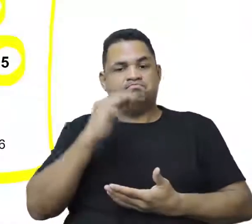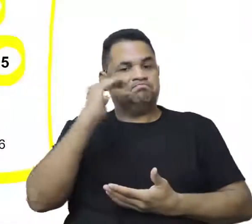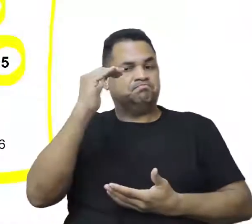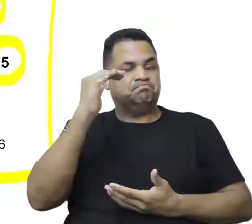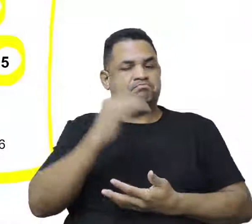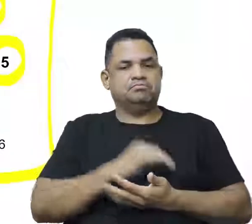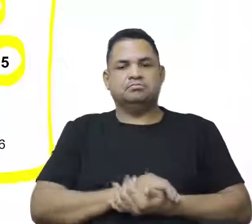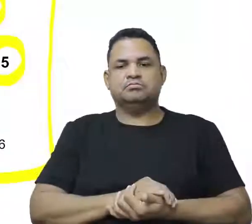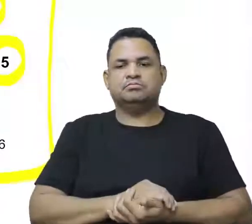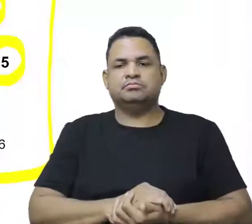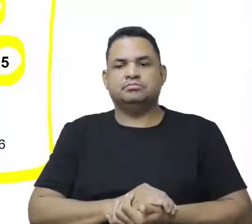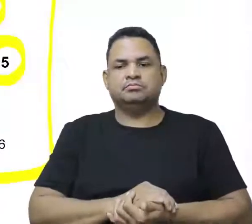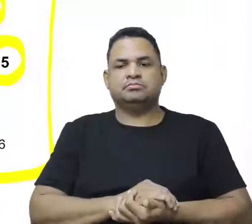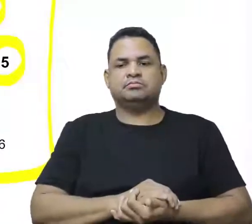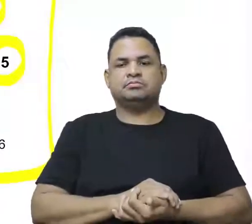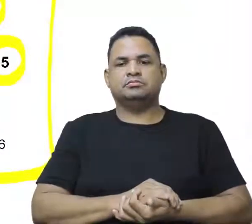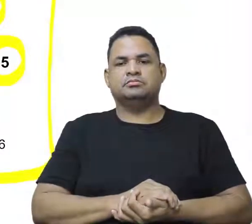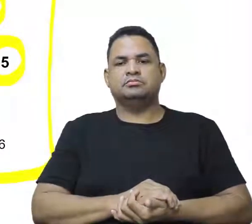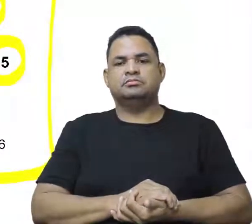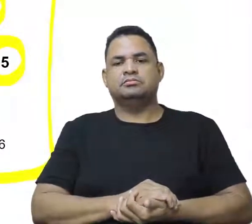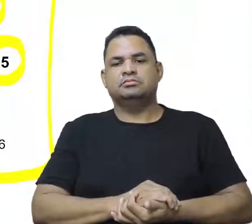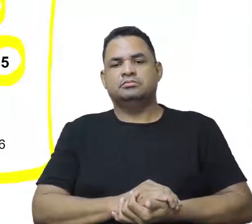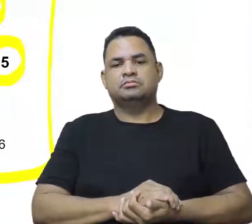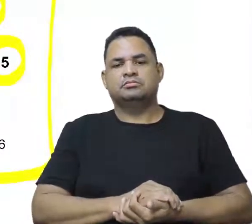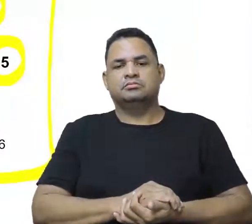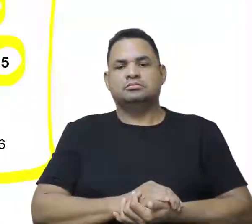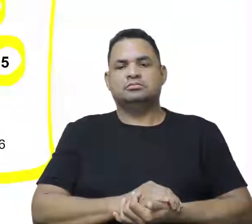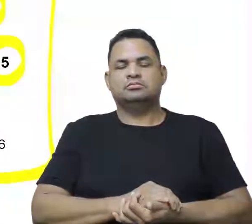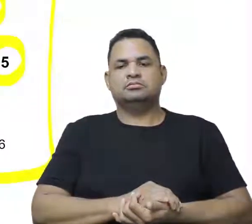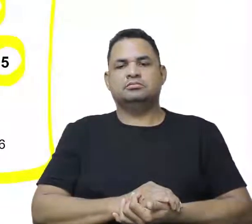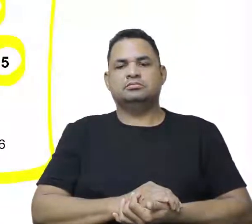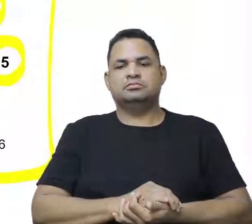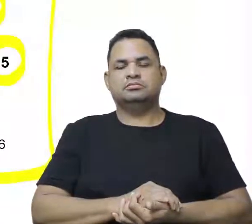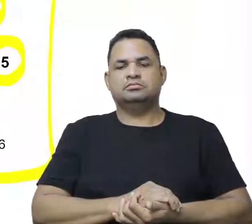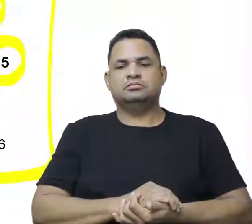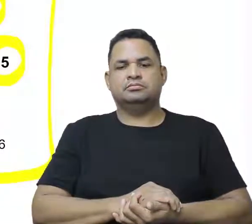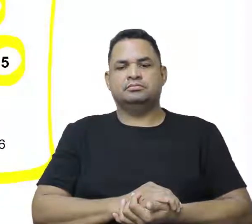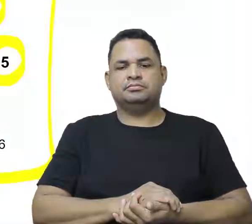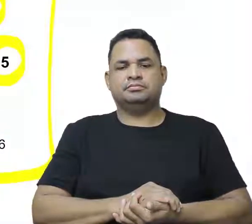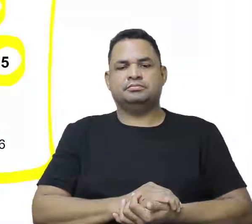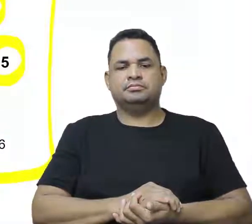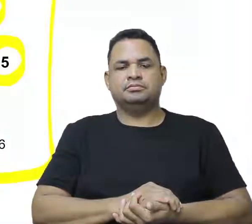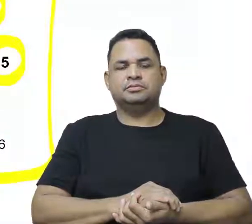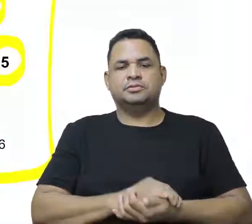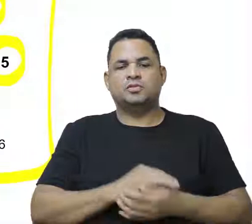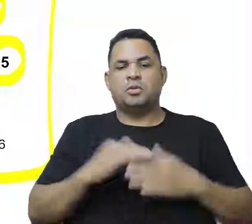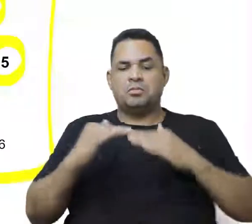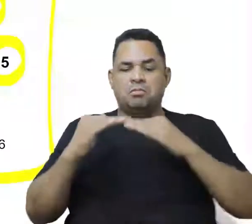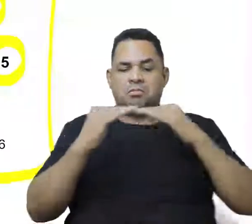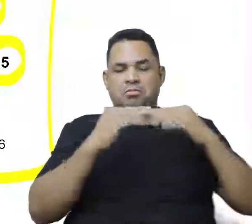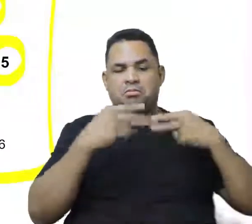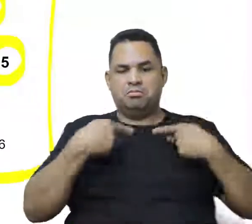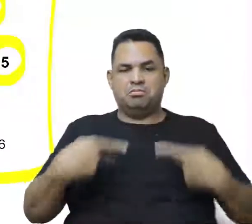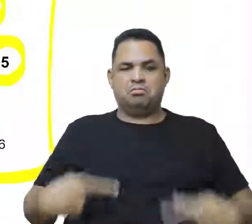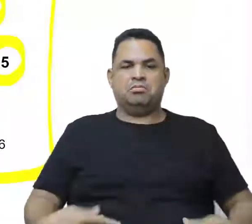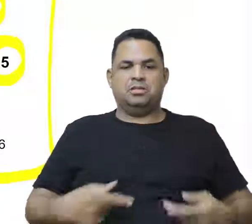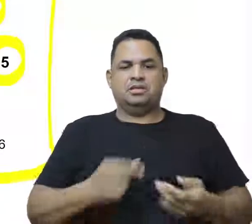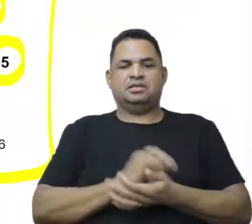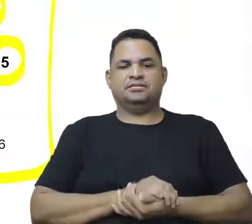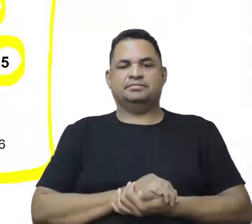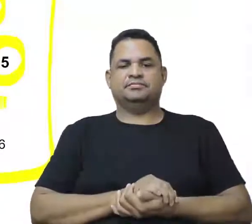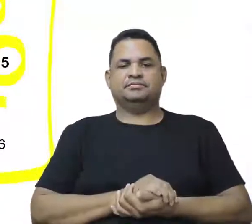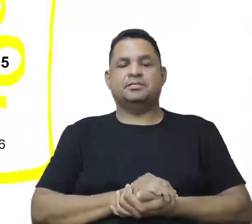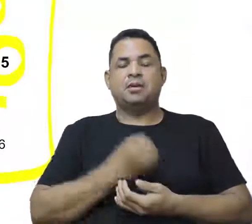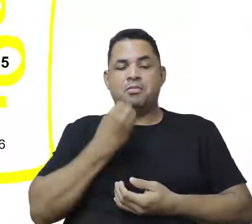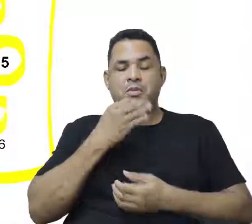elevados. Essa daí é uma área bem interessante, né? Exato. Todas são interessantes, mas essa daí, sobre padrões de corpo, é uma